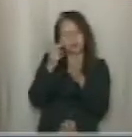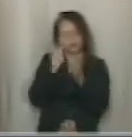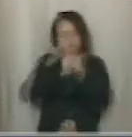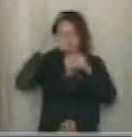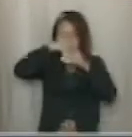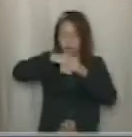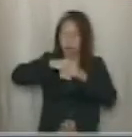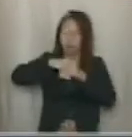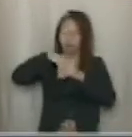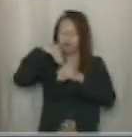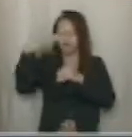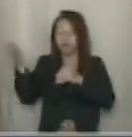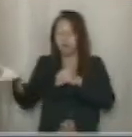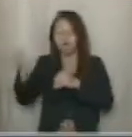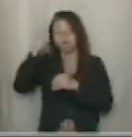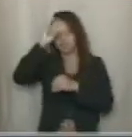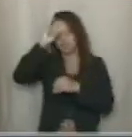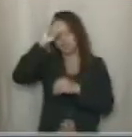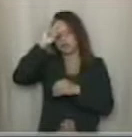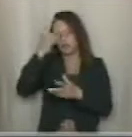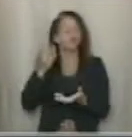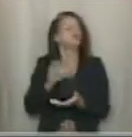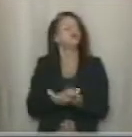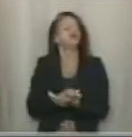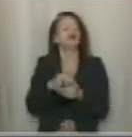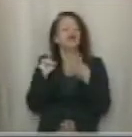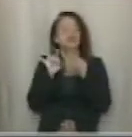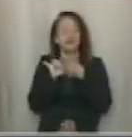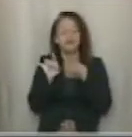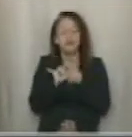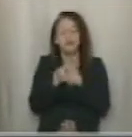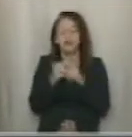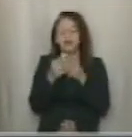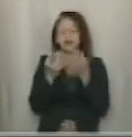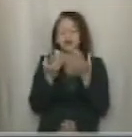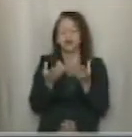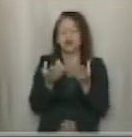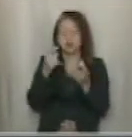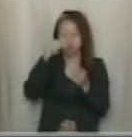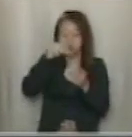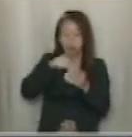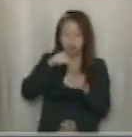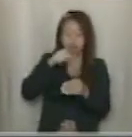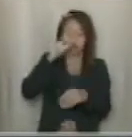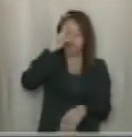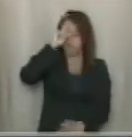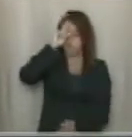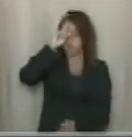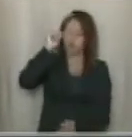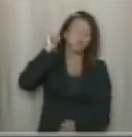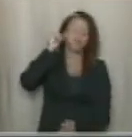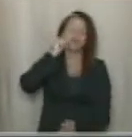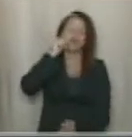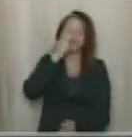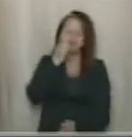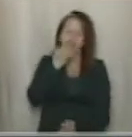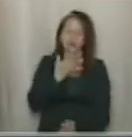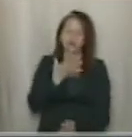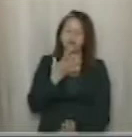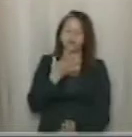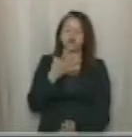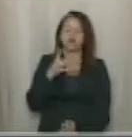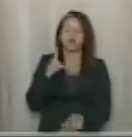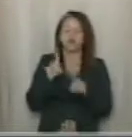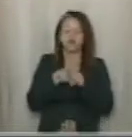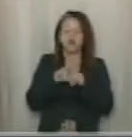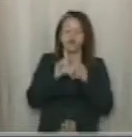agendada. E nós estamos pedindo, inclusive, como há no Hospital da Mulher, que é muito positivo,